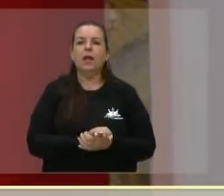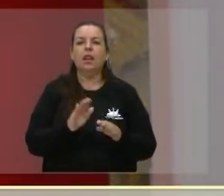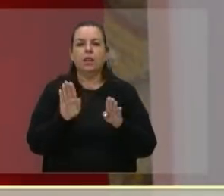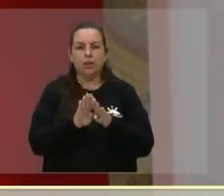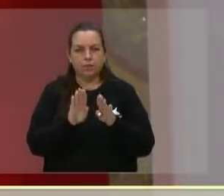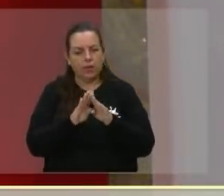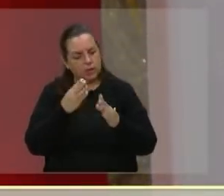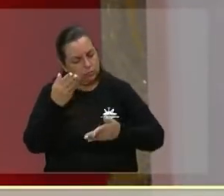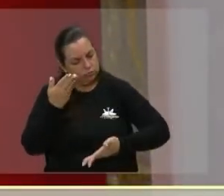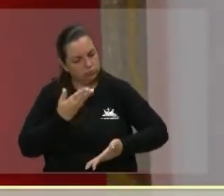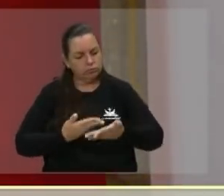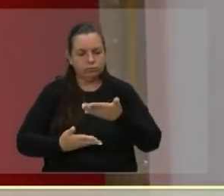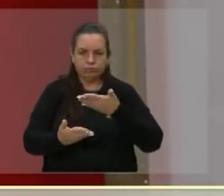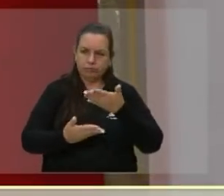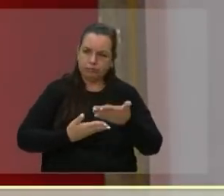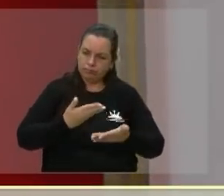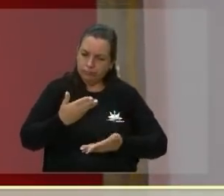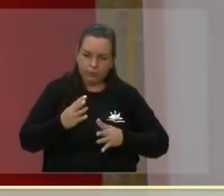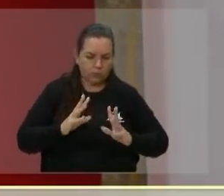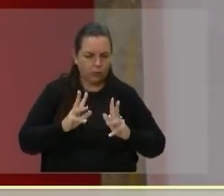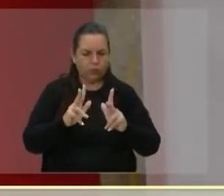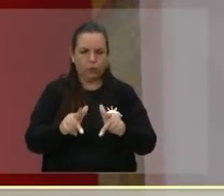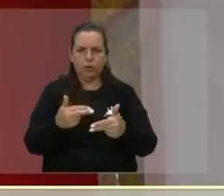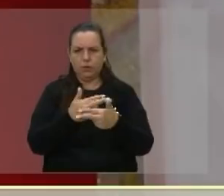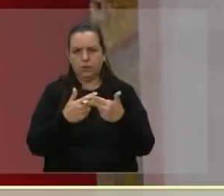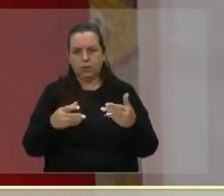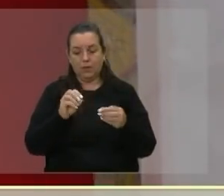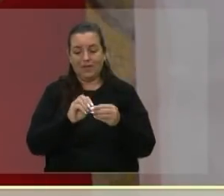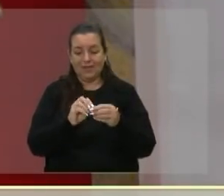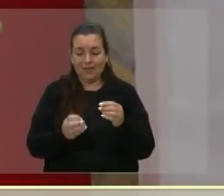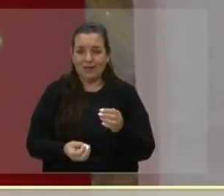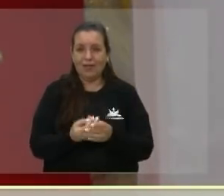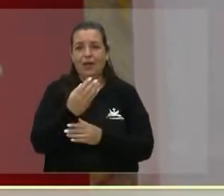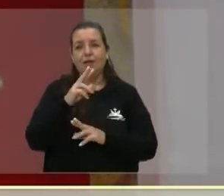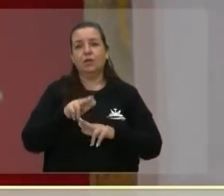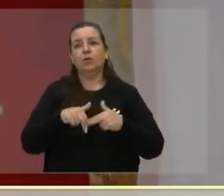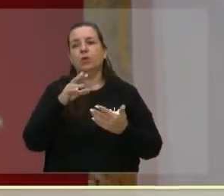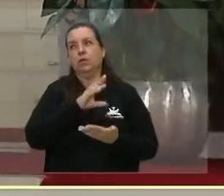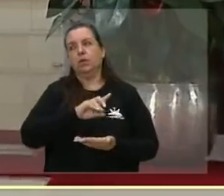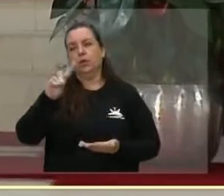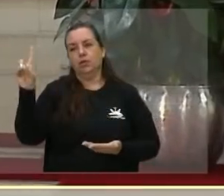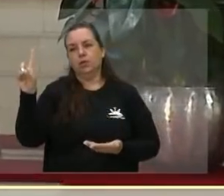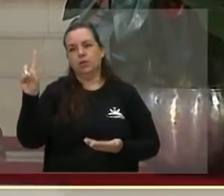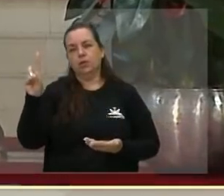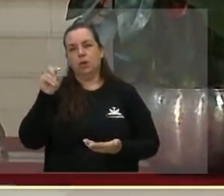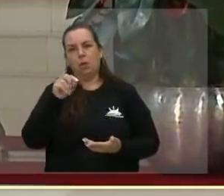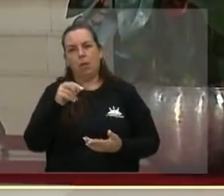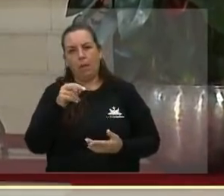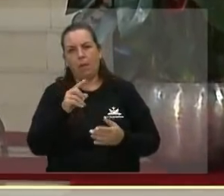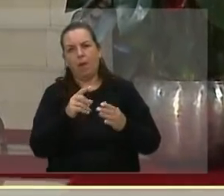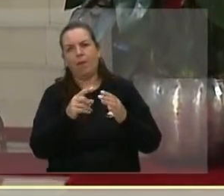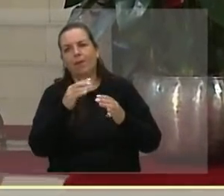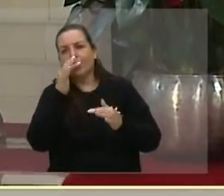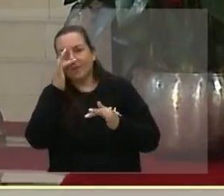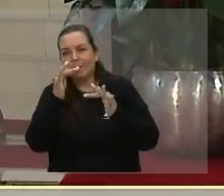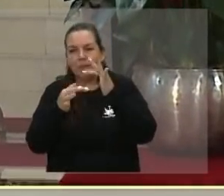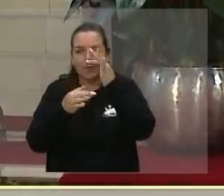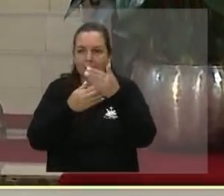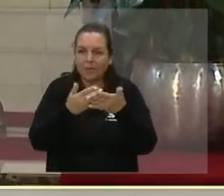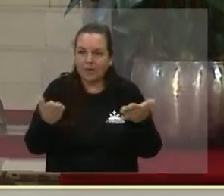relacionamento com todas as coisas criadas por deus desde uma planta